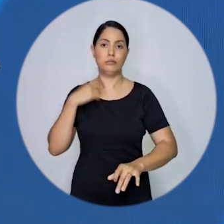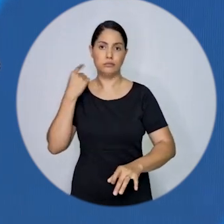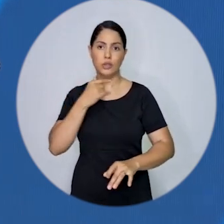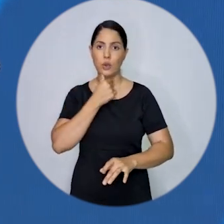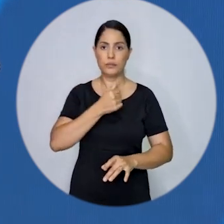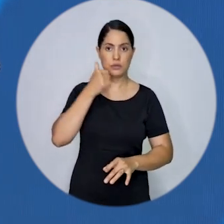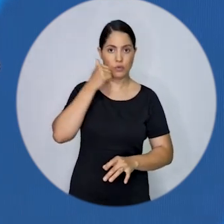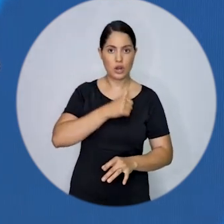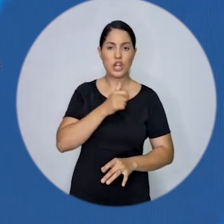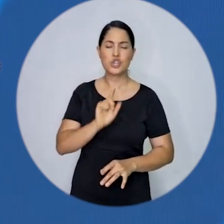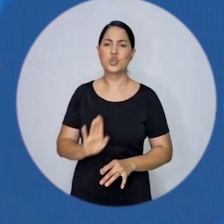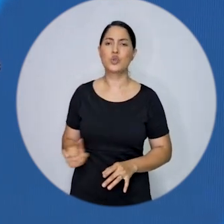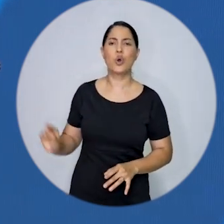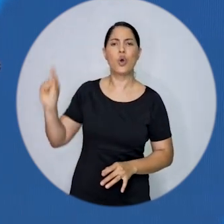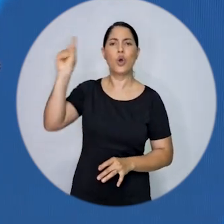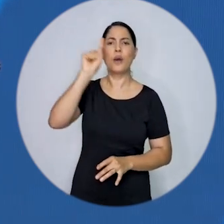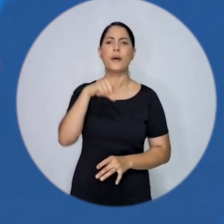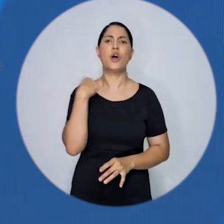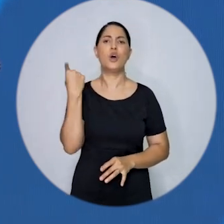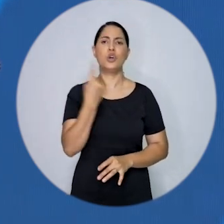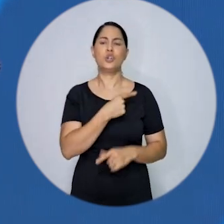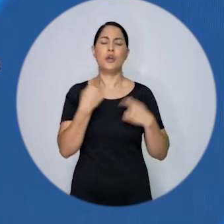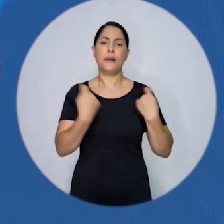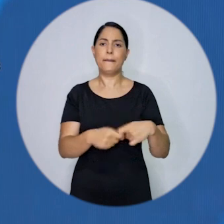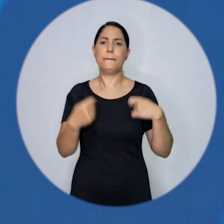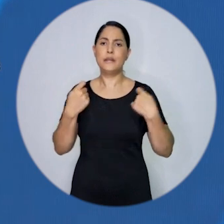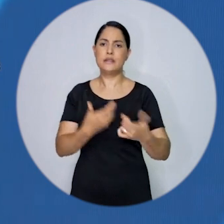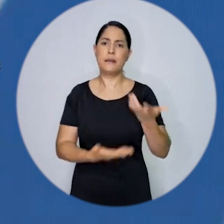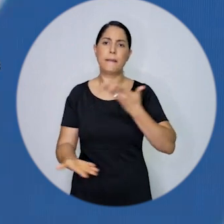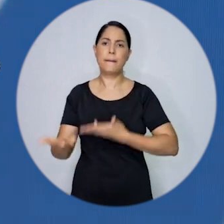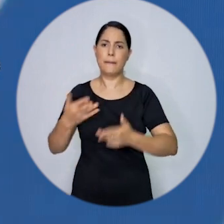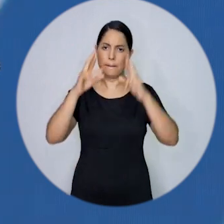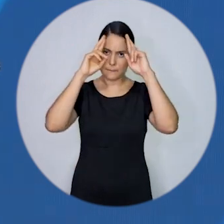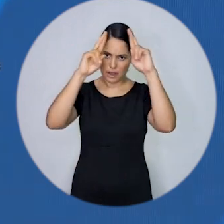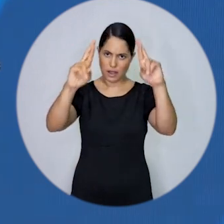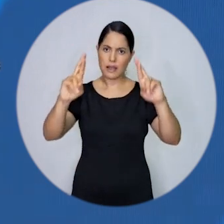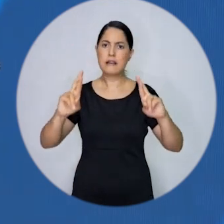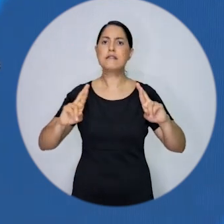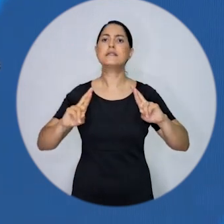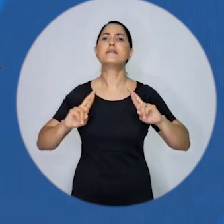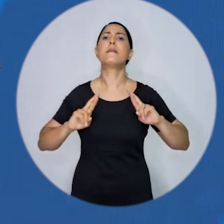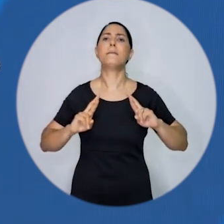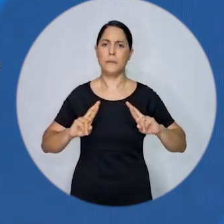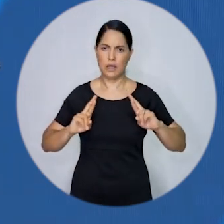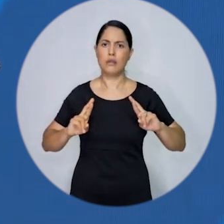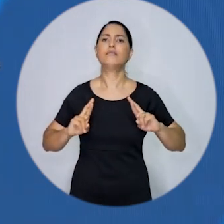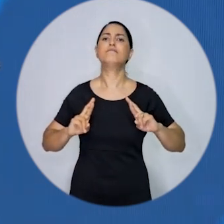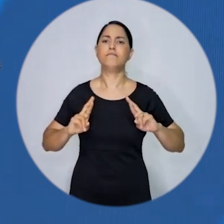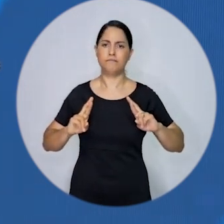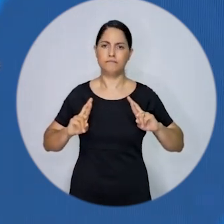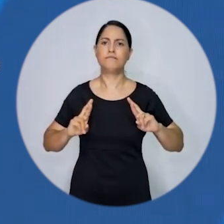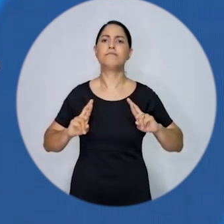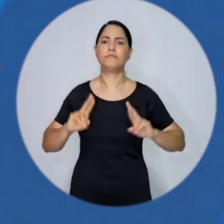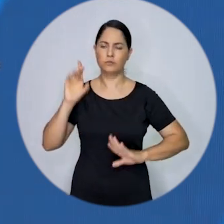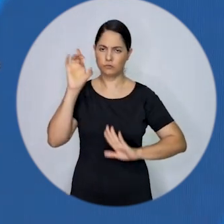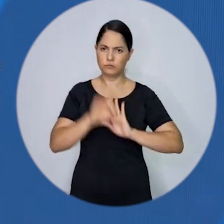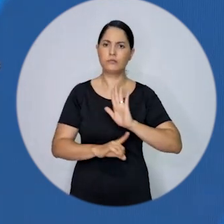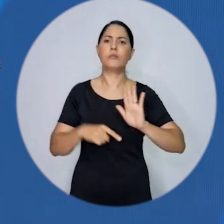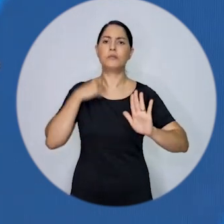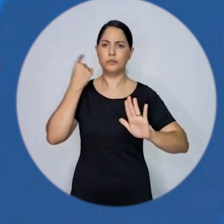e os advogados do país é o clamor pelo respeito integral e intransigente de